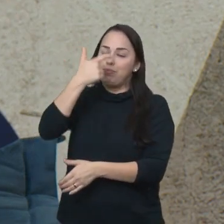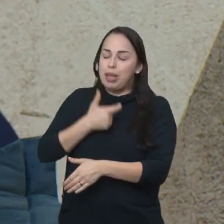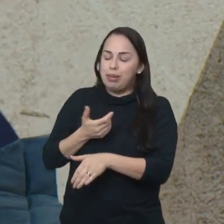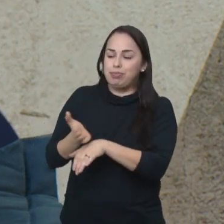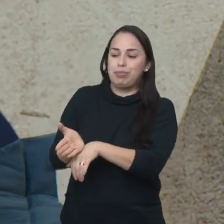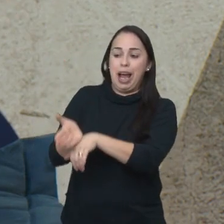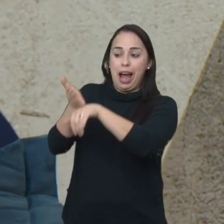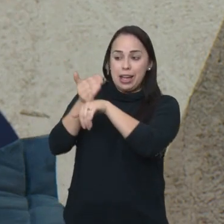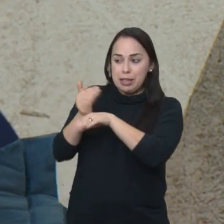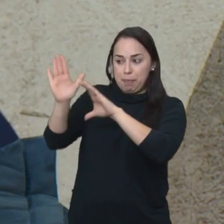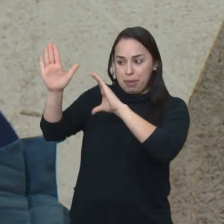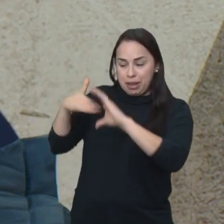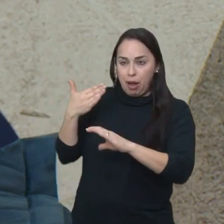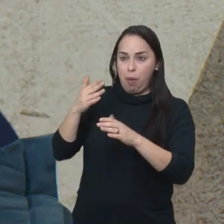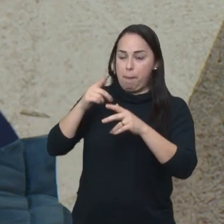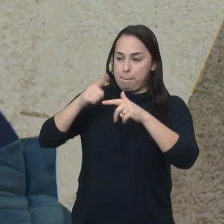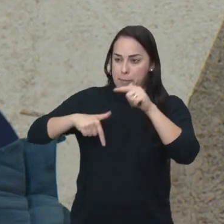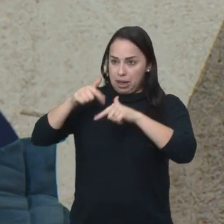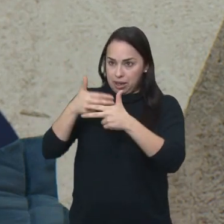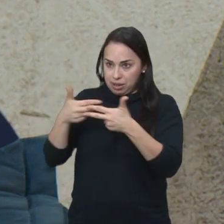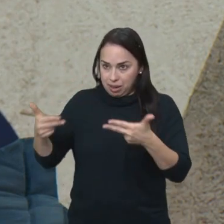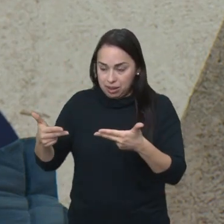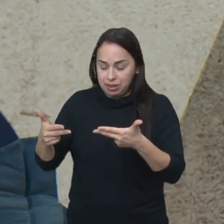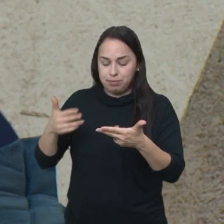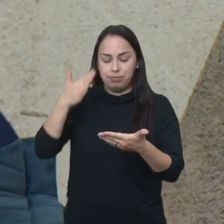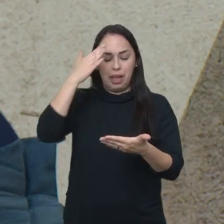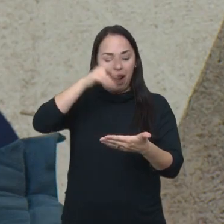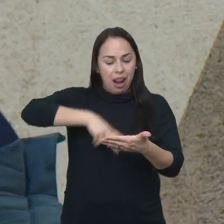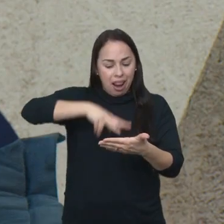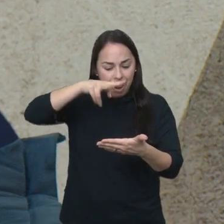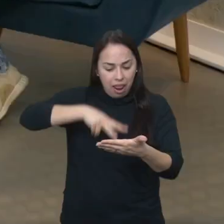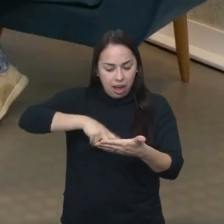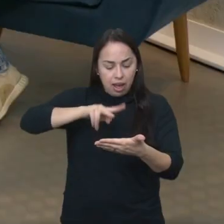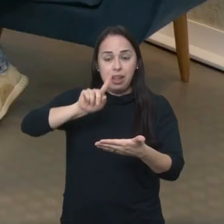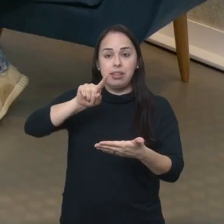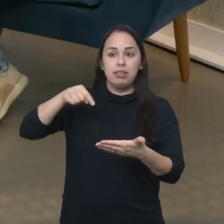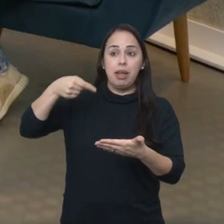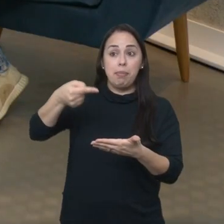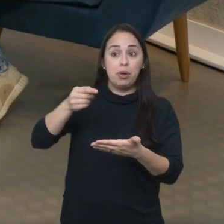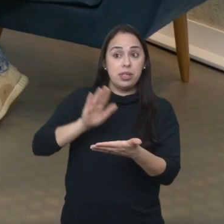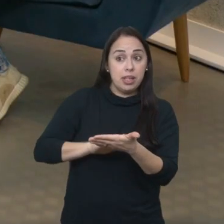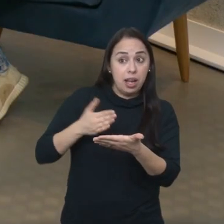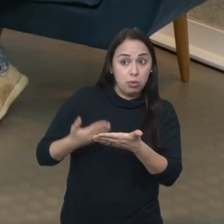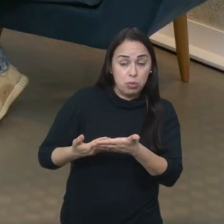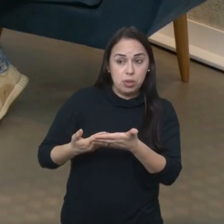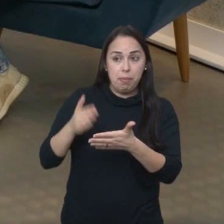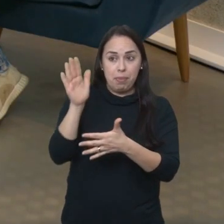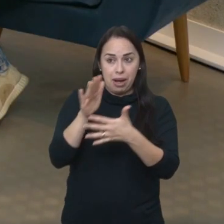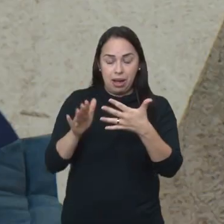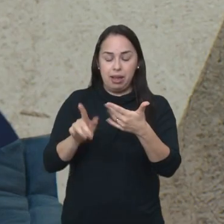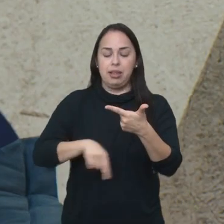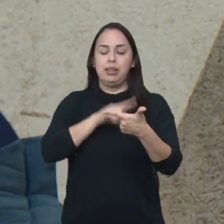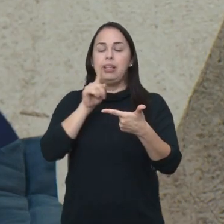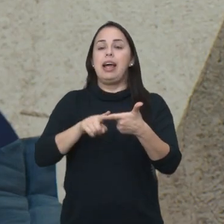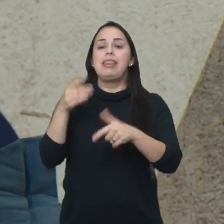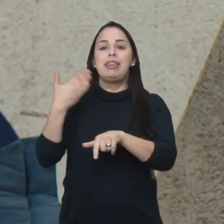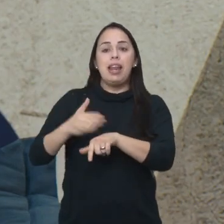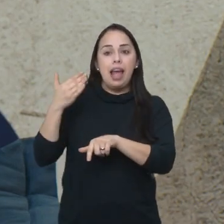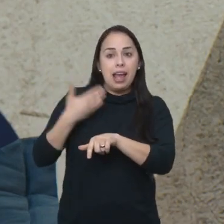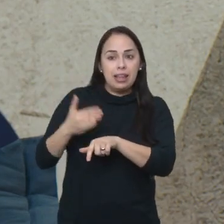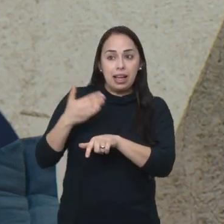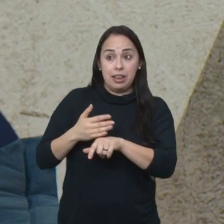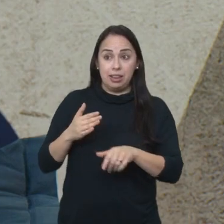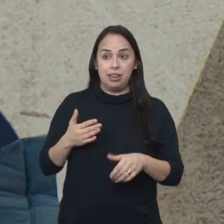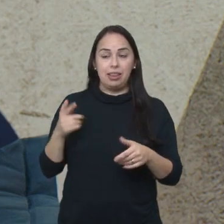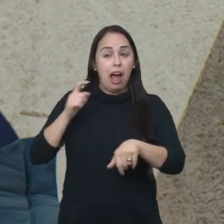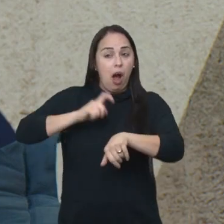material, ler o material, entender na minha língua materna, para depois traduzir para Libras, treinar para no momento